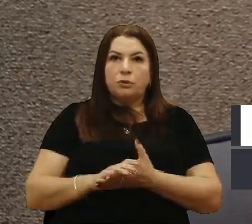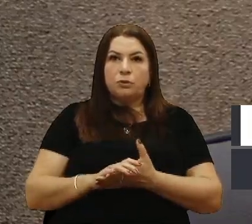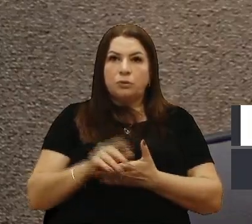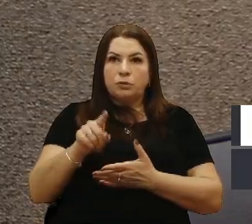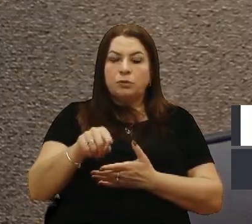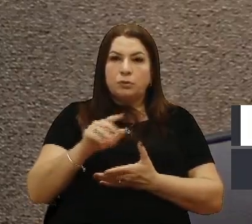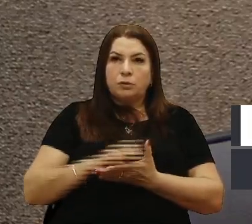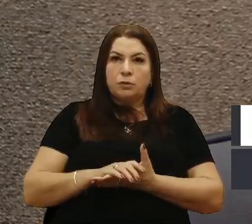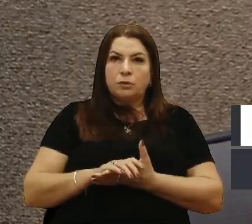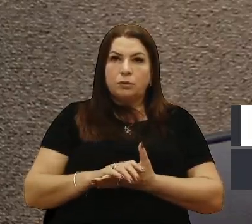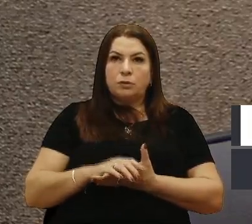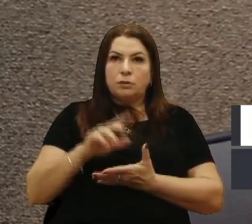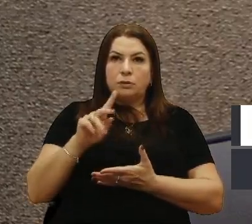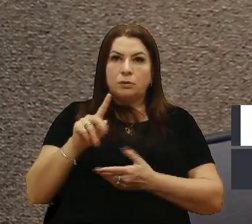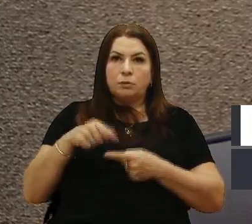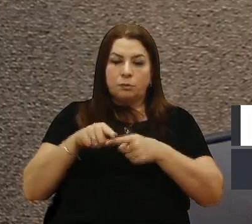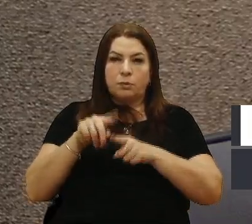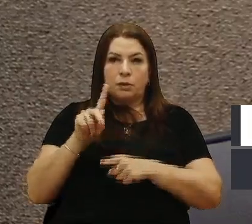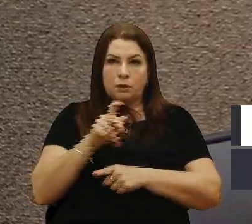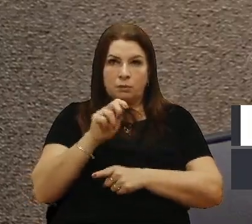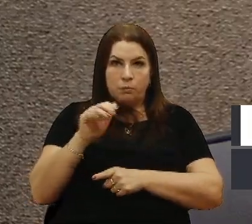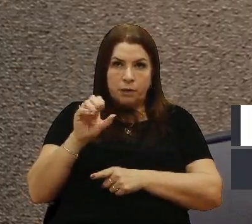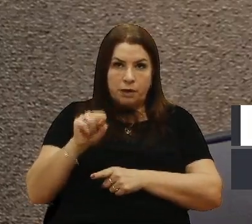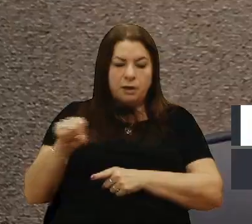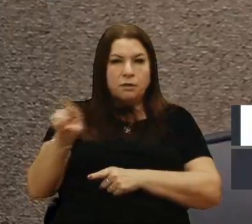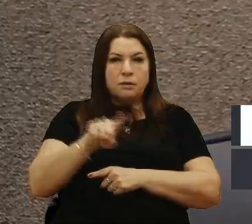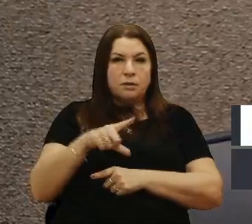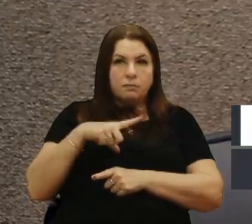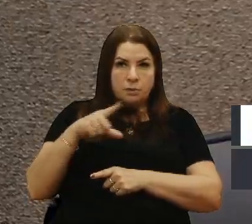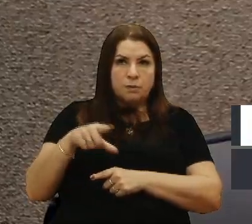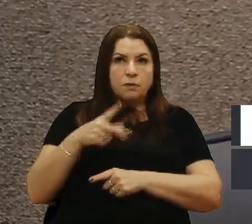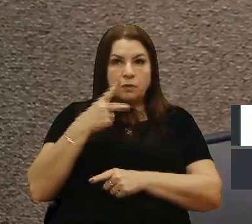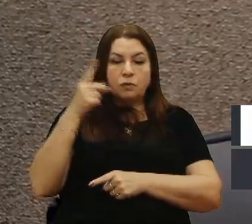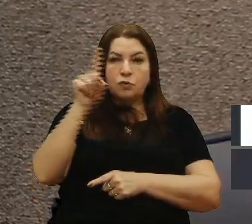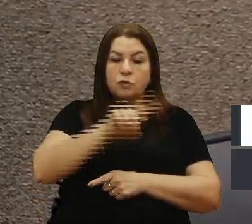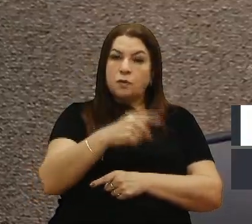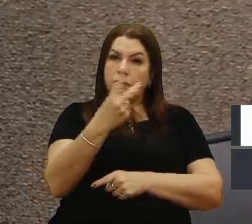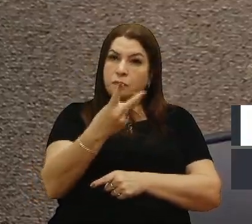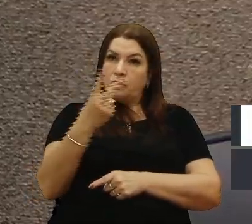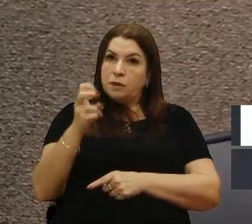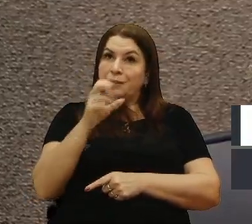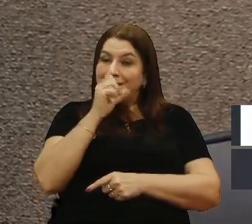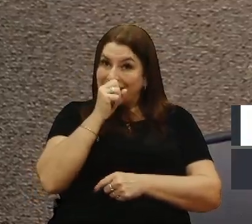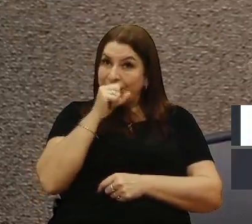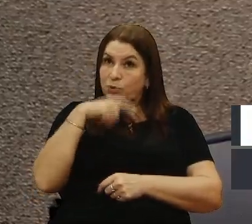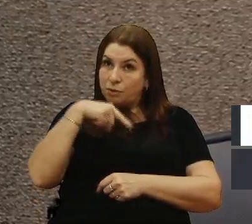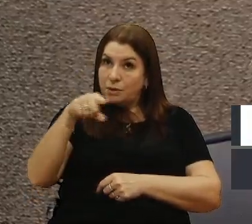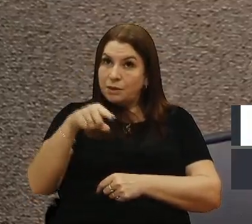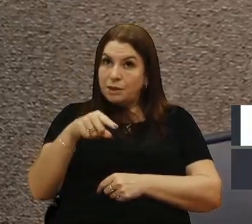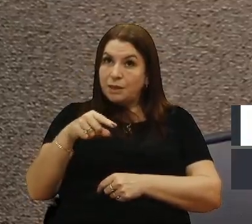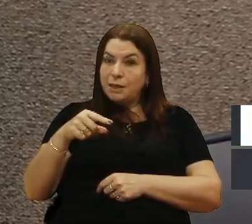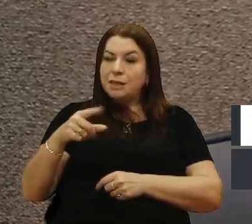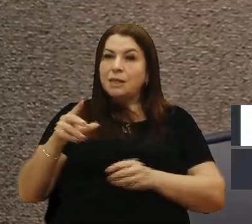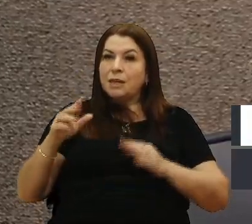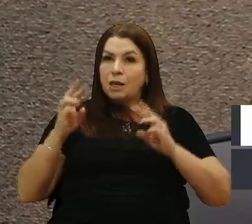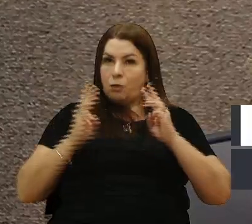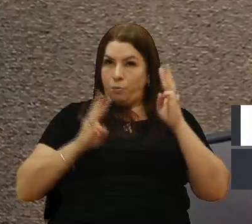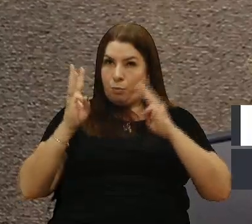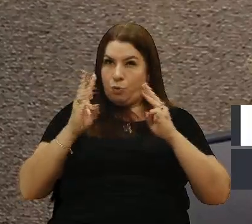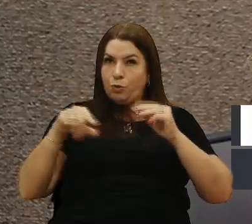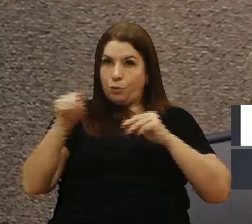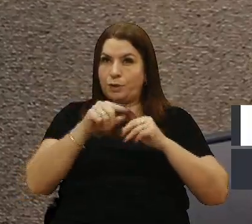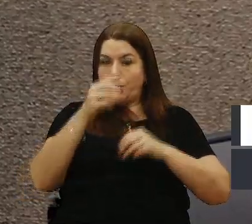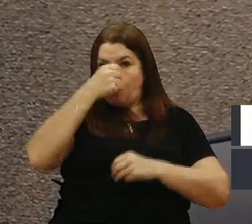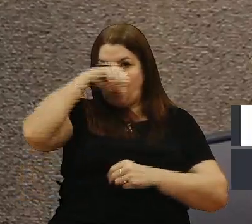vereador Lucas, quando possível. Pessoal lá do Parque dos Pinhais, que dia 25, sábado, a gente vai ter o castramóvel da UX lá,